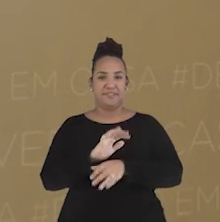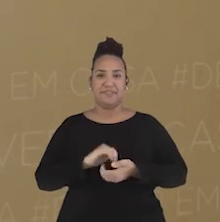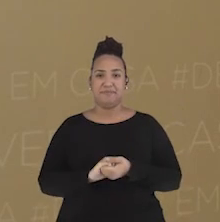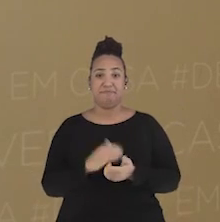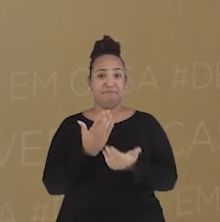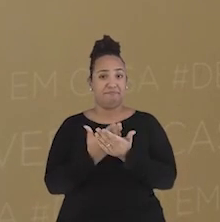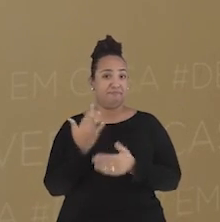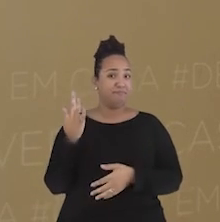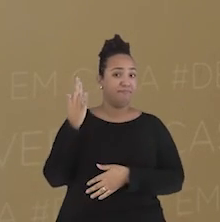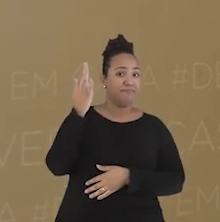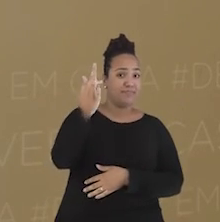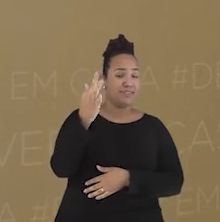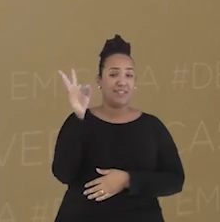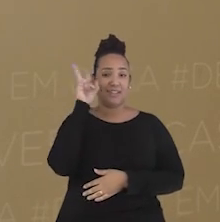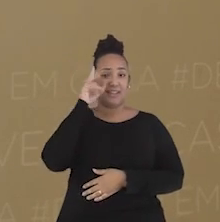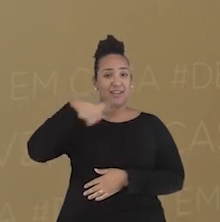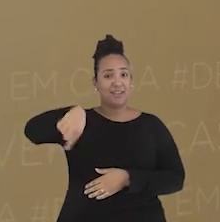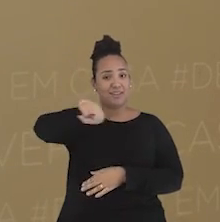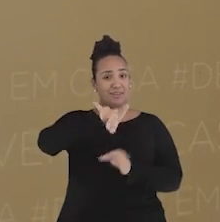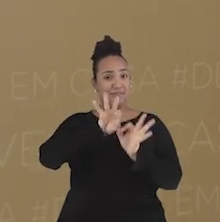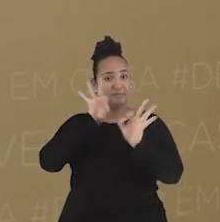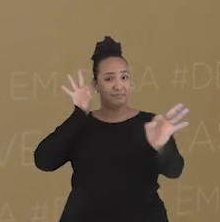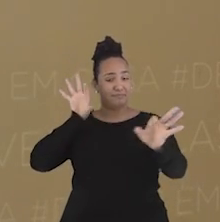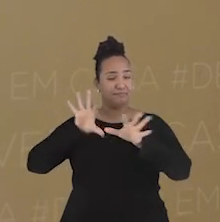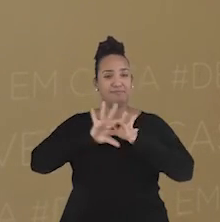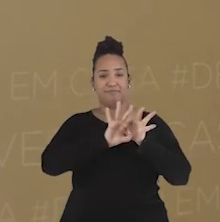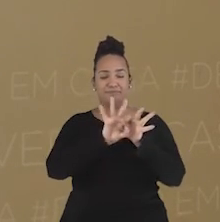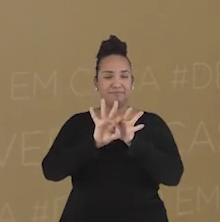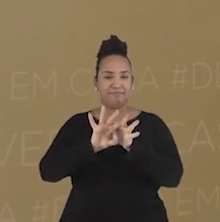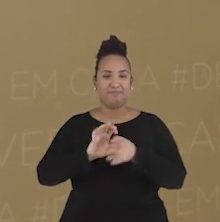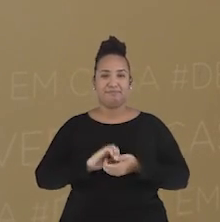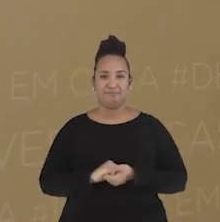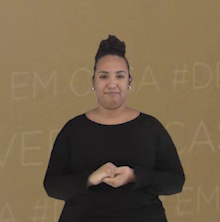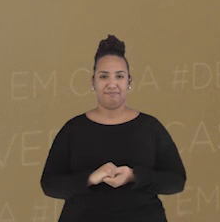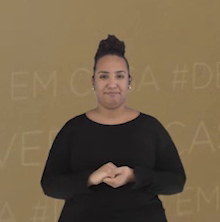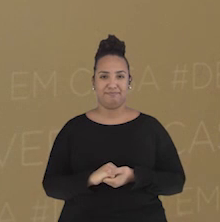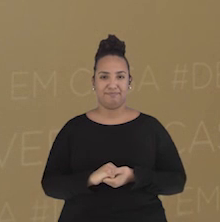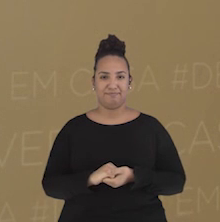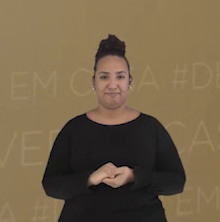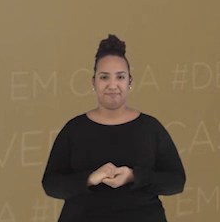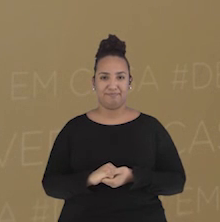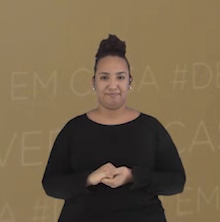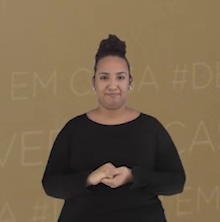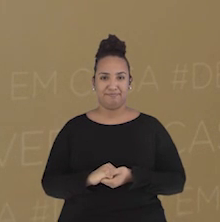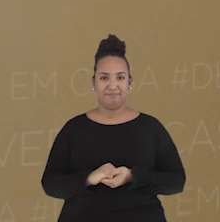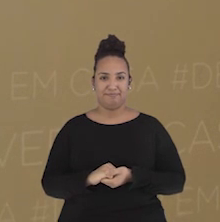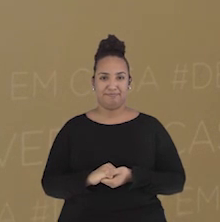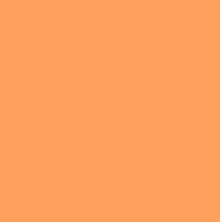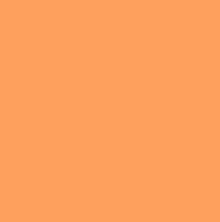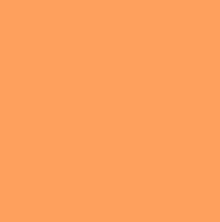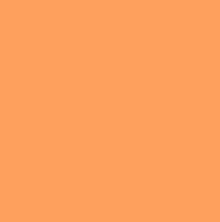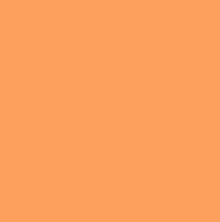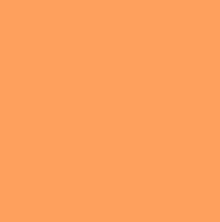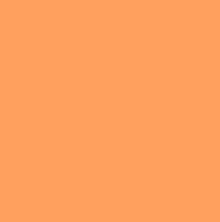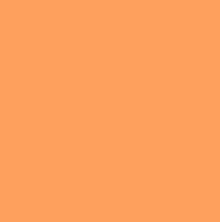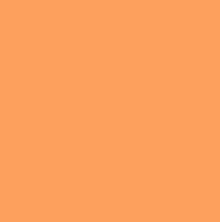enviar e pronto. Até a próxima, pessoal! E lembre-se, mesmo distante, estamos juntos!